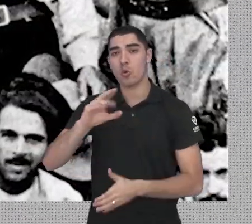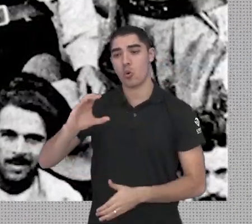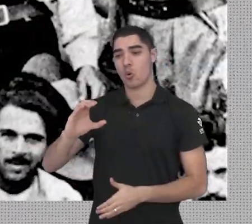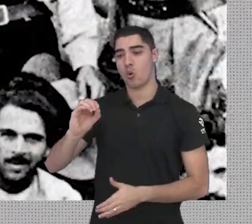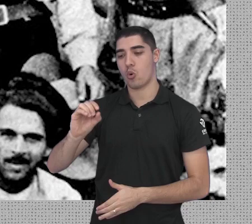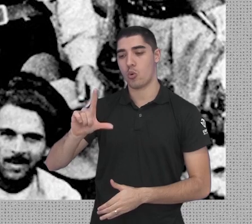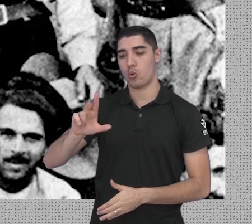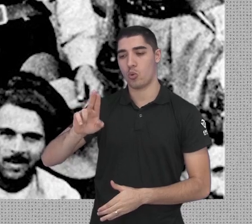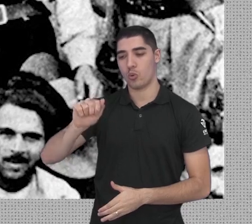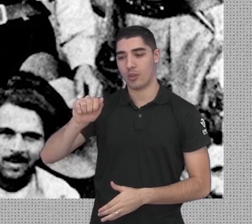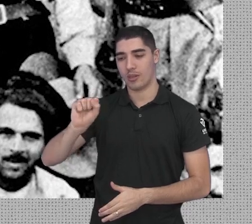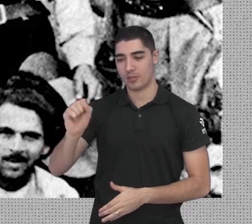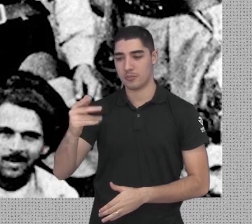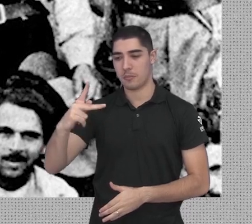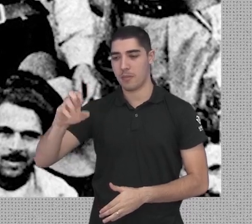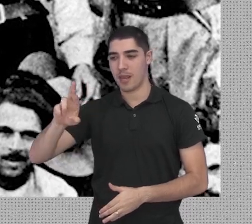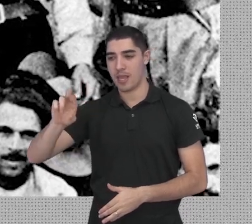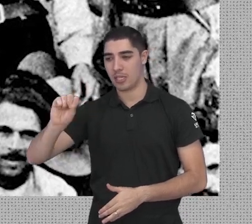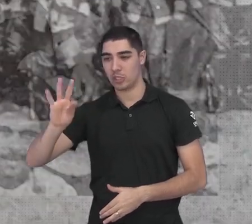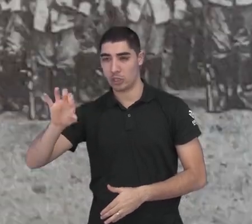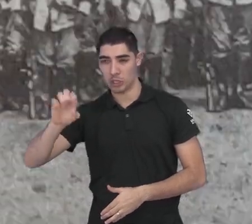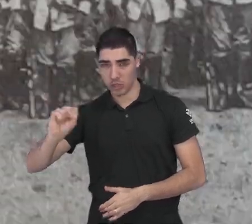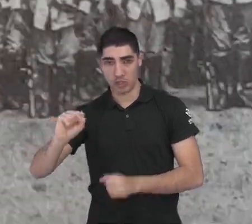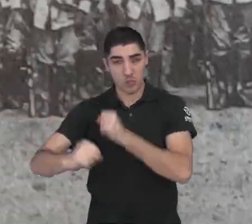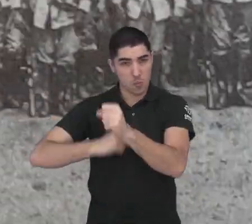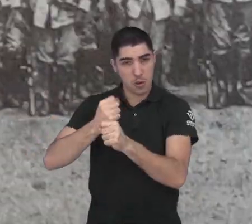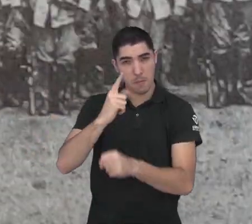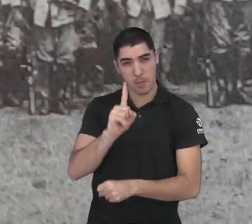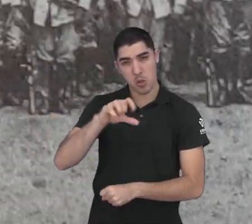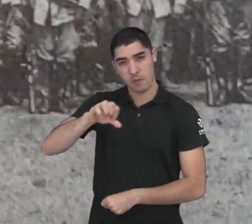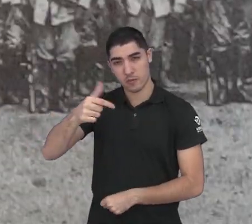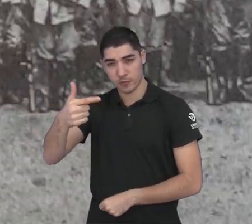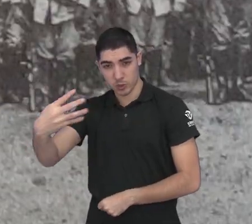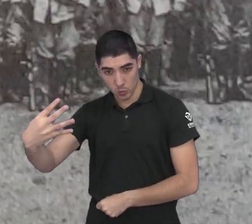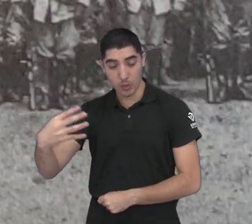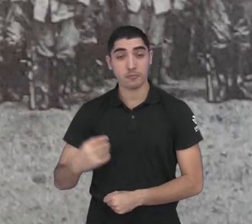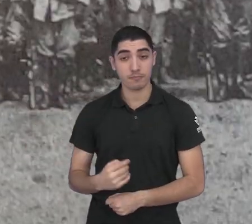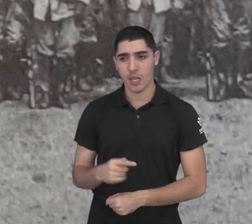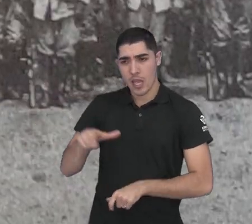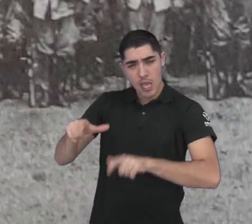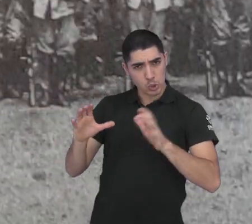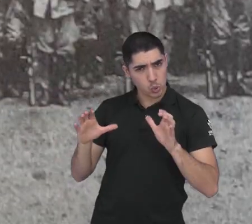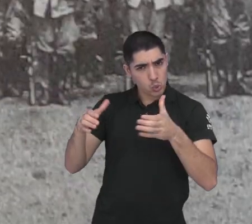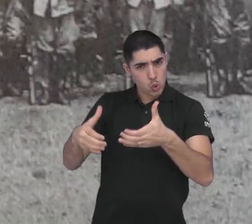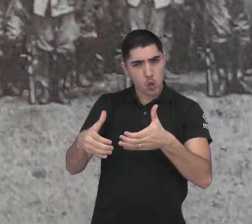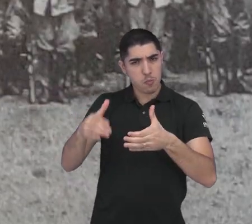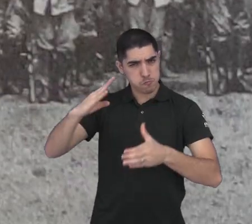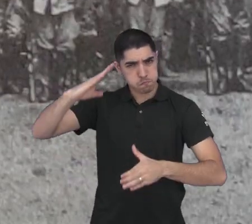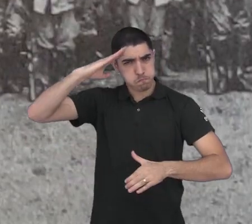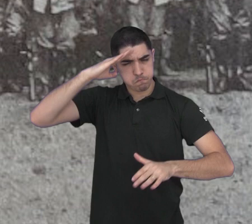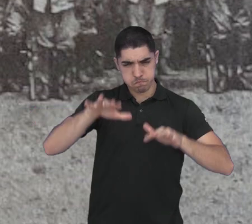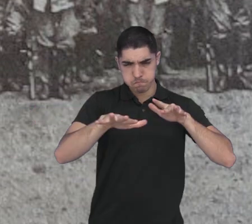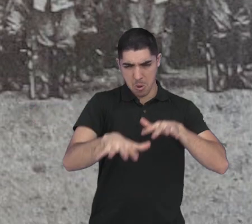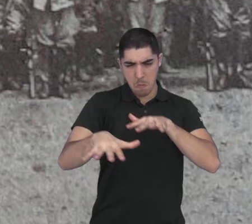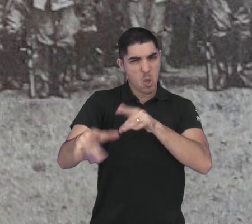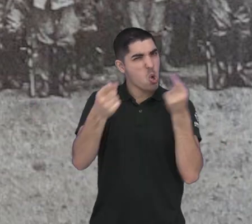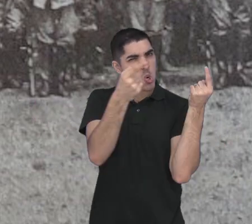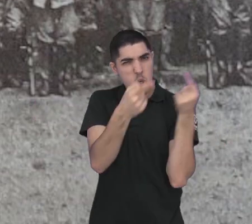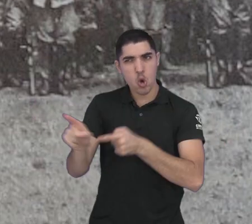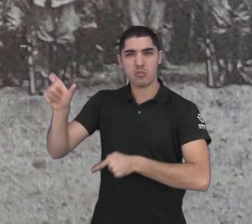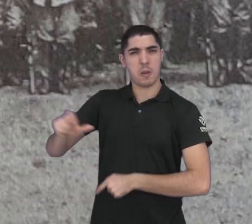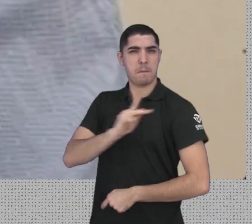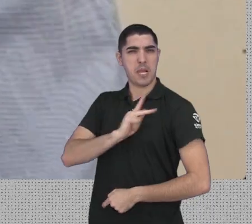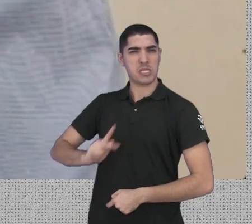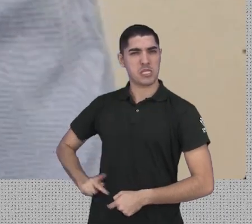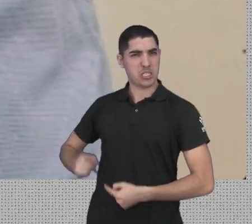Prestes, iniciado em 1924. A revolta reuniu militares que percorreram o Brasil para se opor à política da